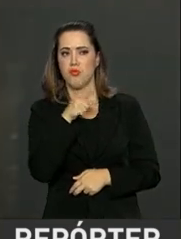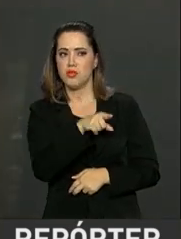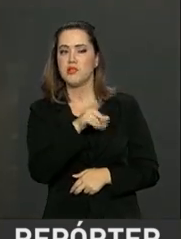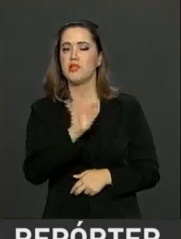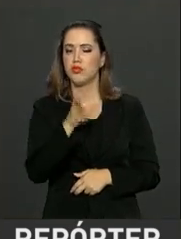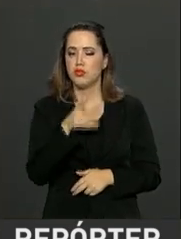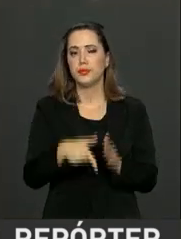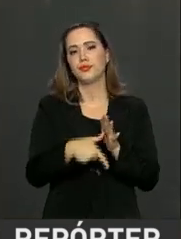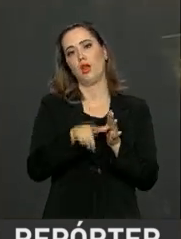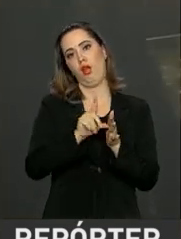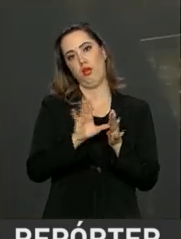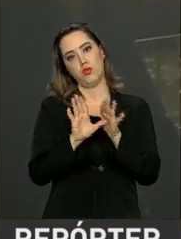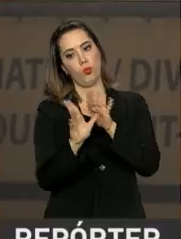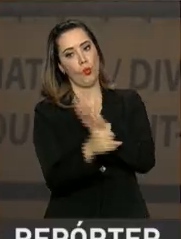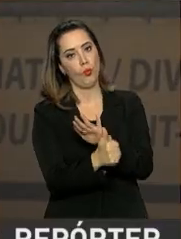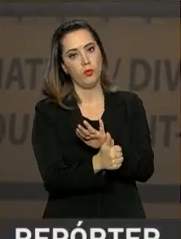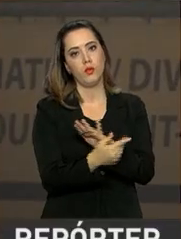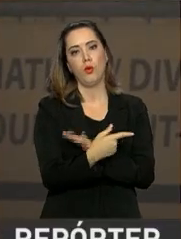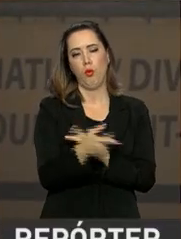violência. Esse cidadão,